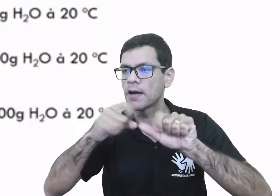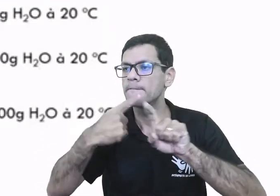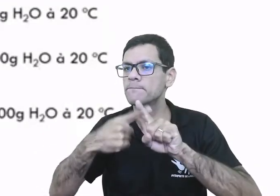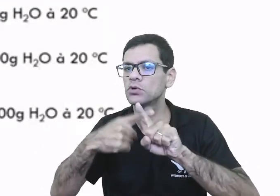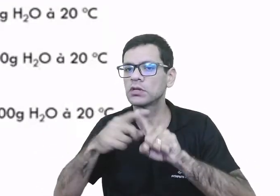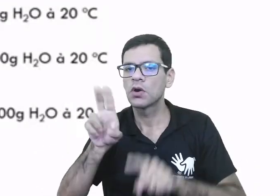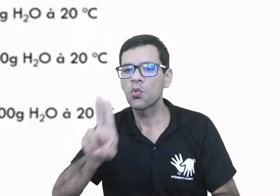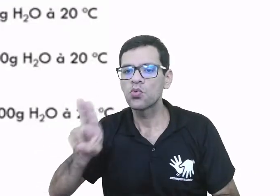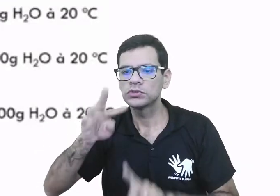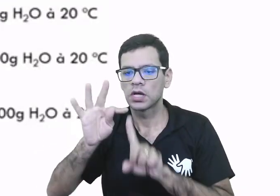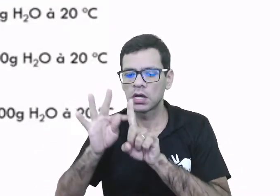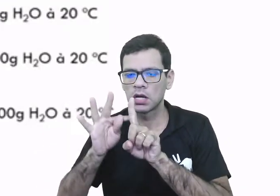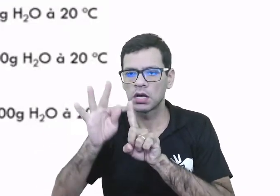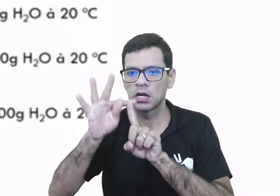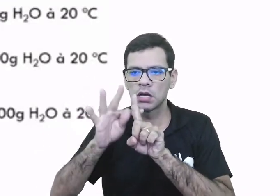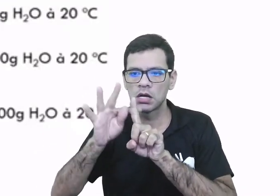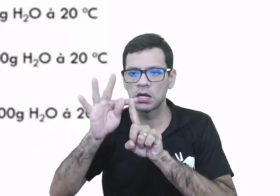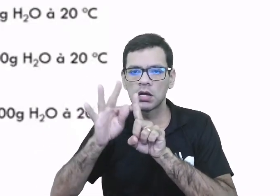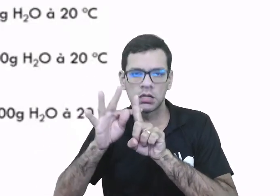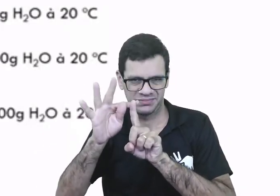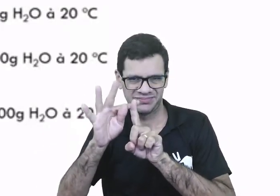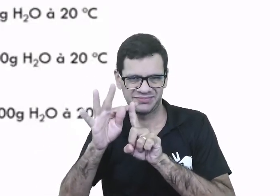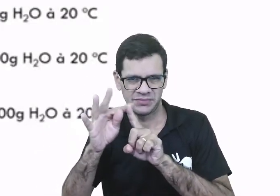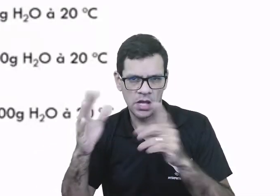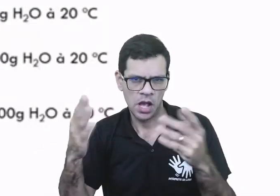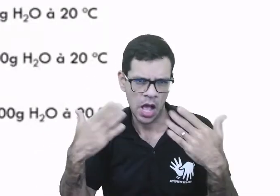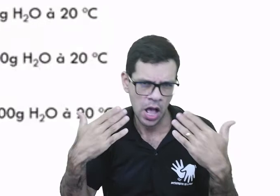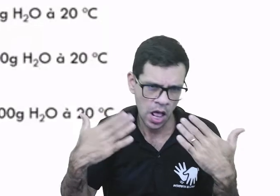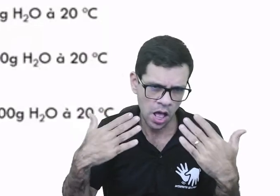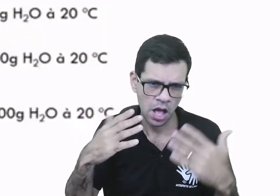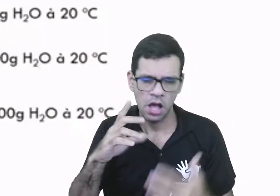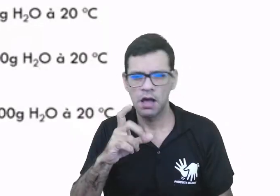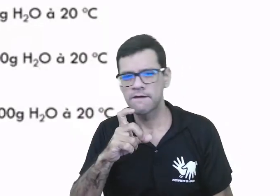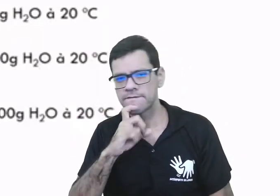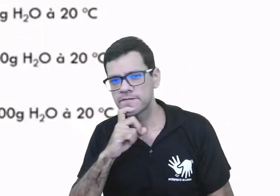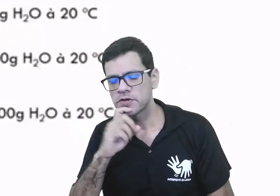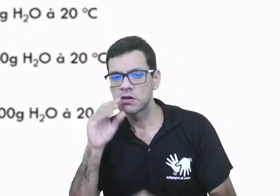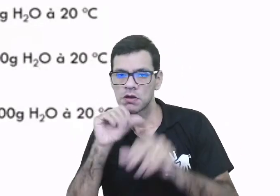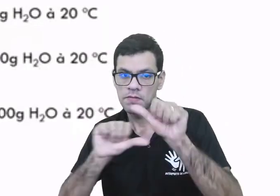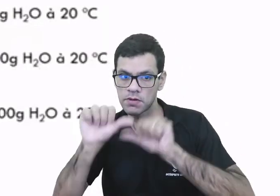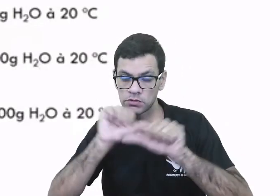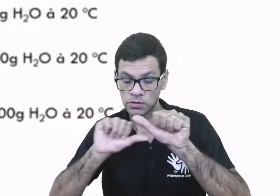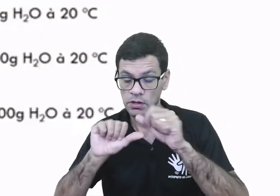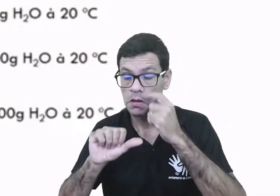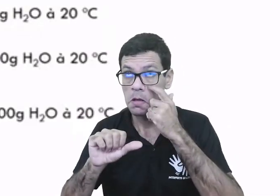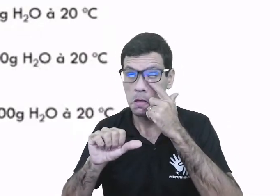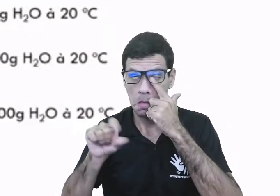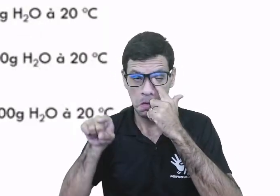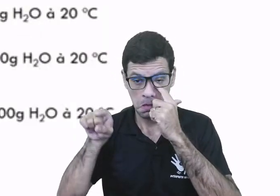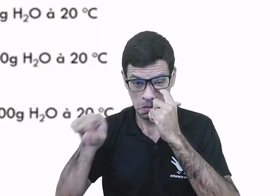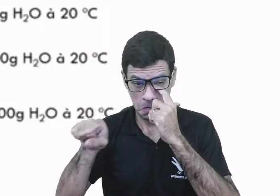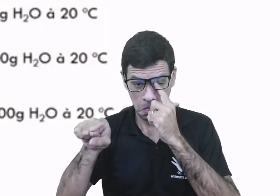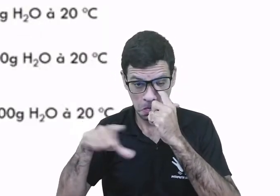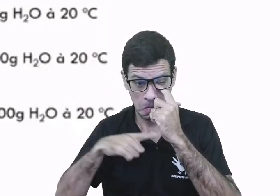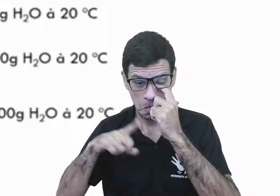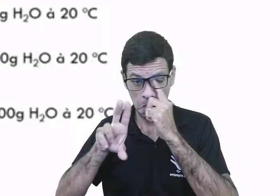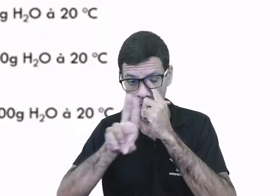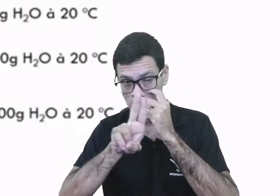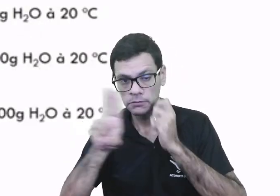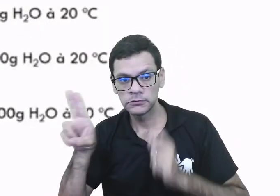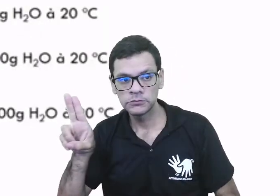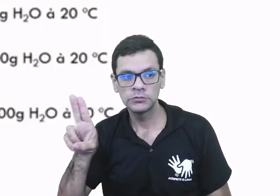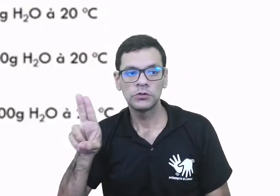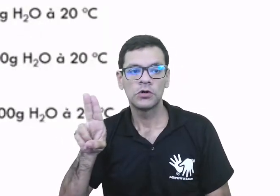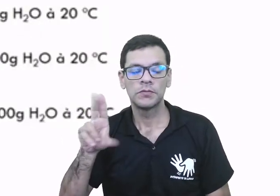quantidade. Então, mas existe uma determinada quantidade que é a quantidade máxima. Aí, para essa quantidade, a gente dá um nome de coeficiente